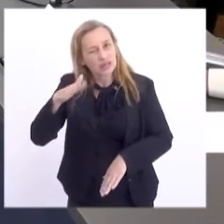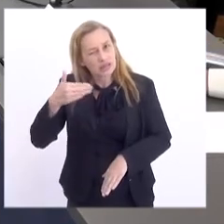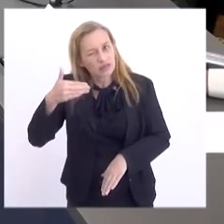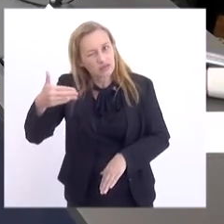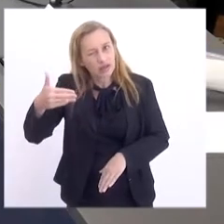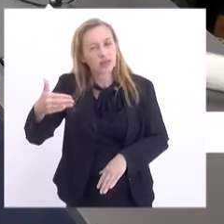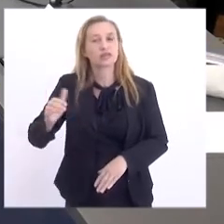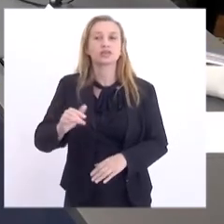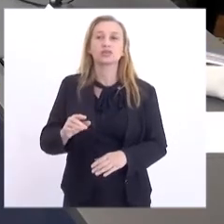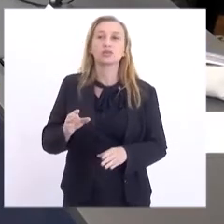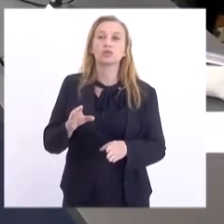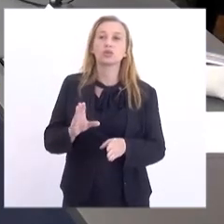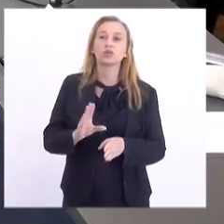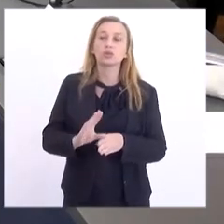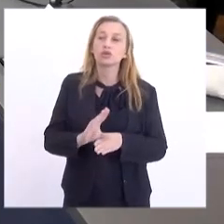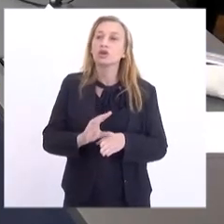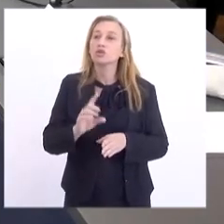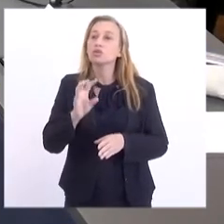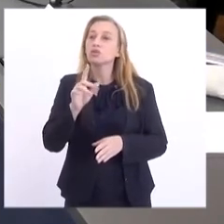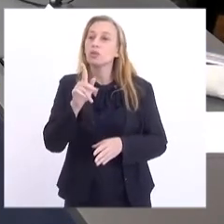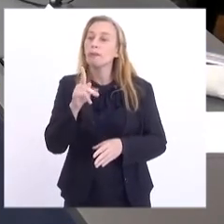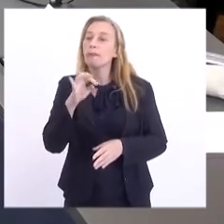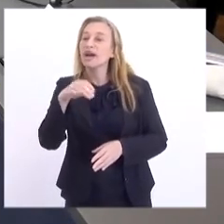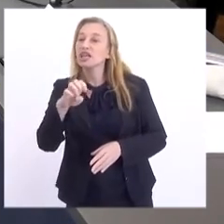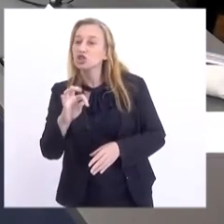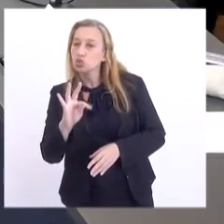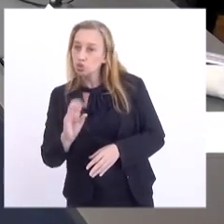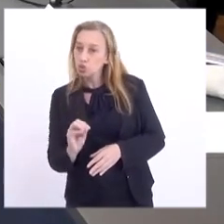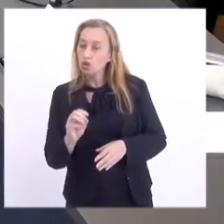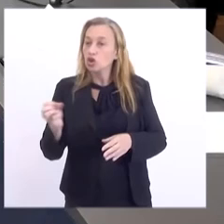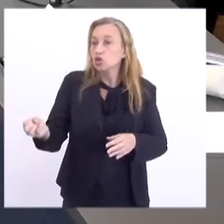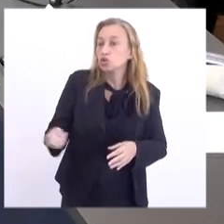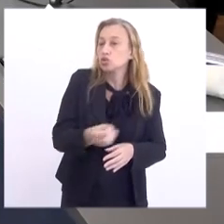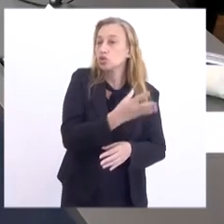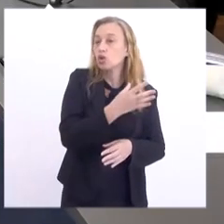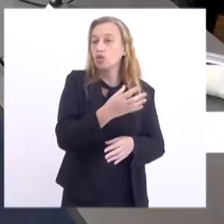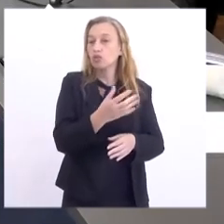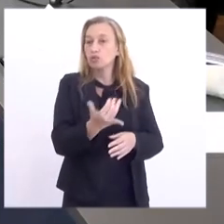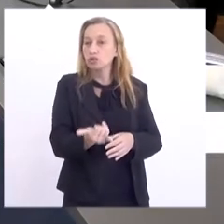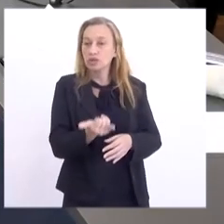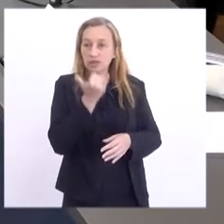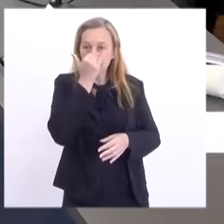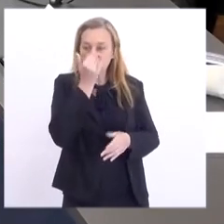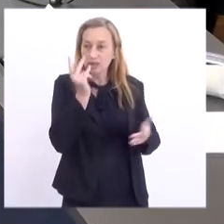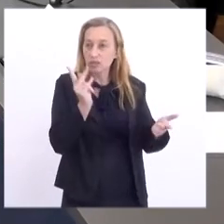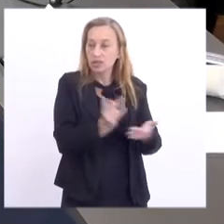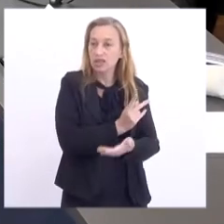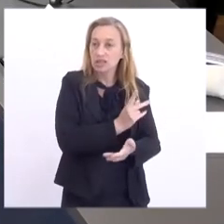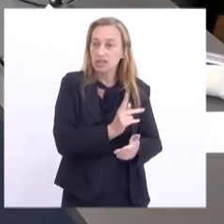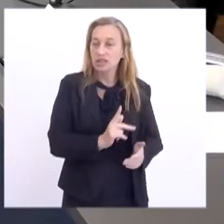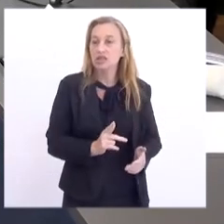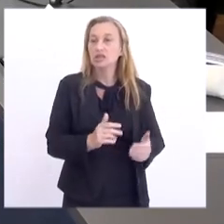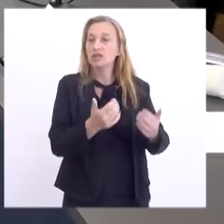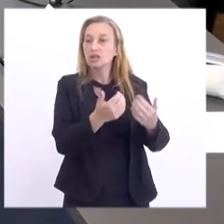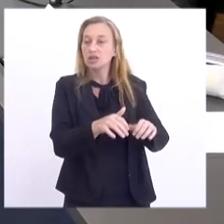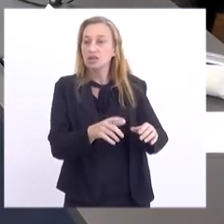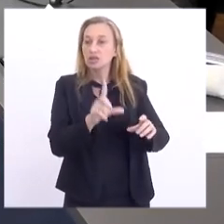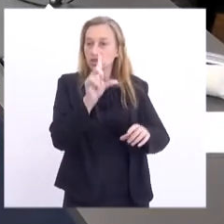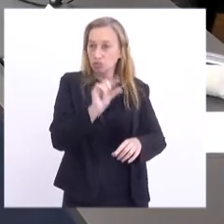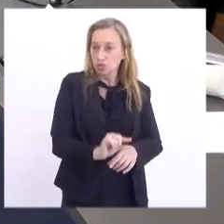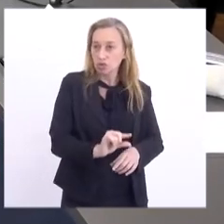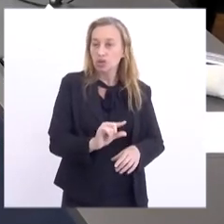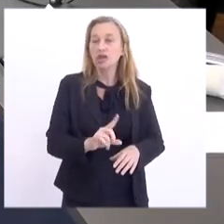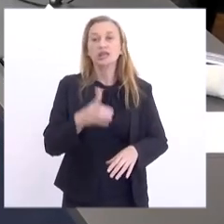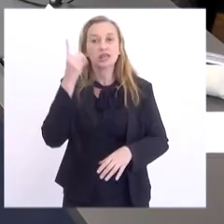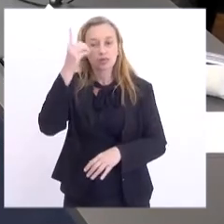a reorientação do pacto para que novas tragédias como essa sejam minimizados